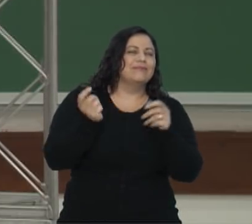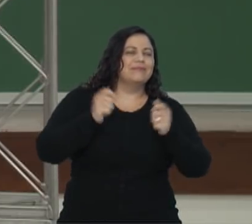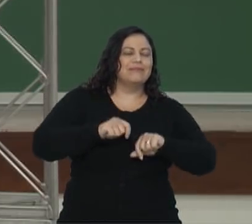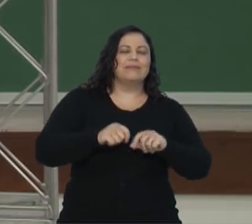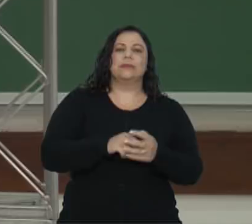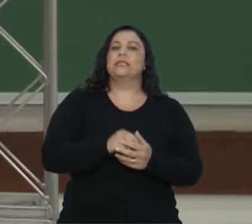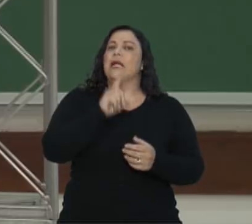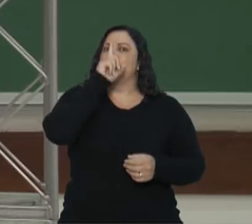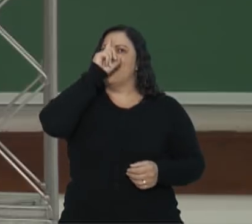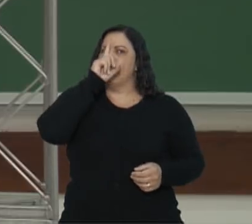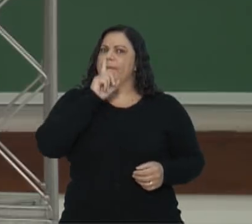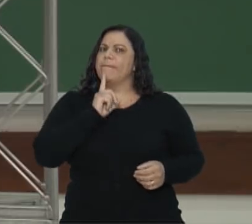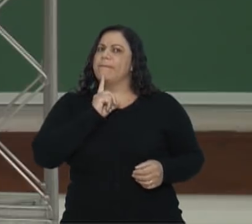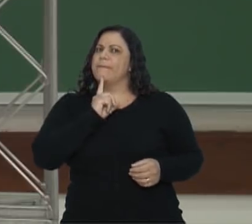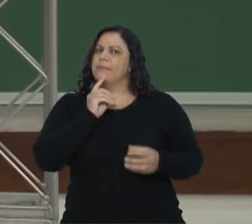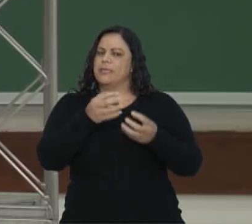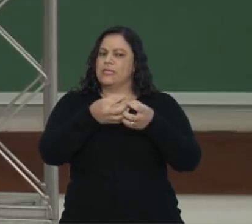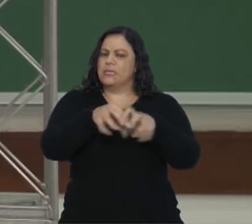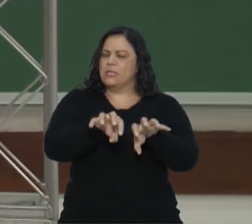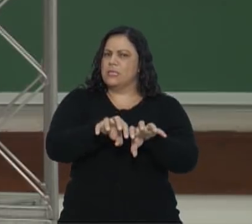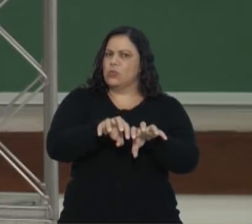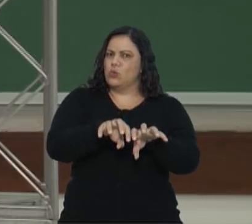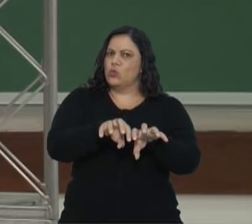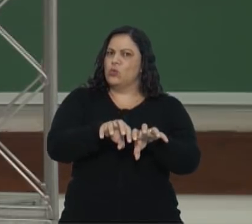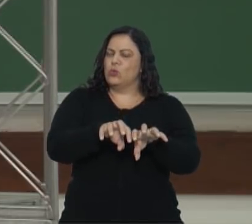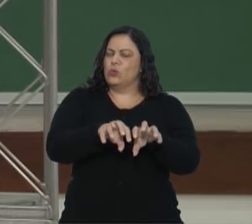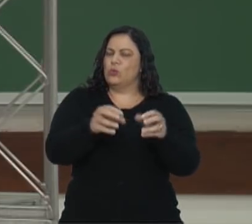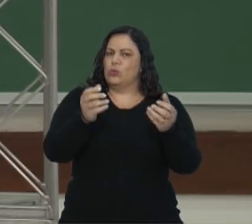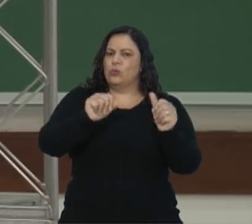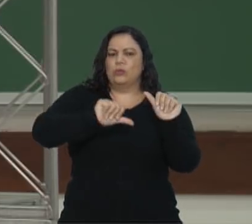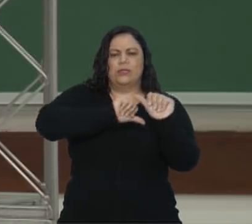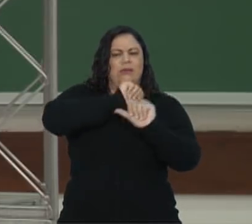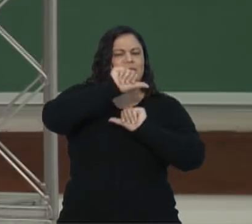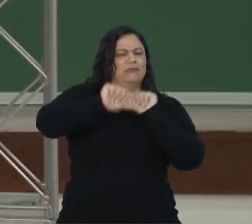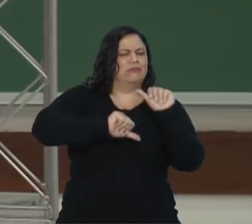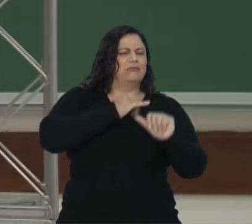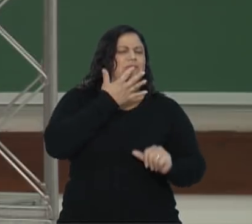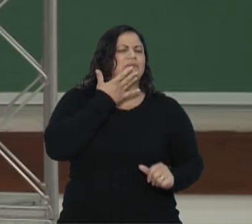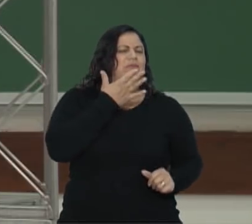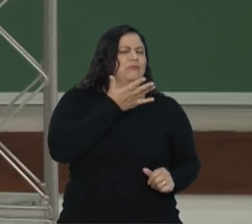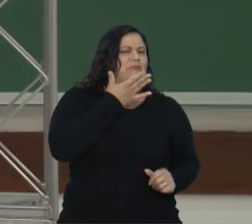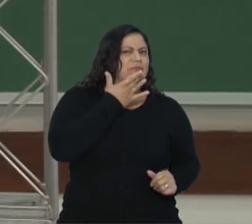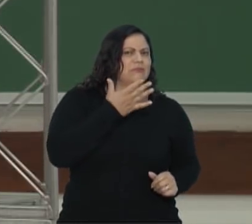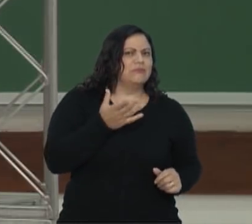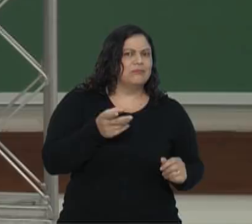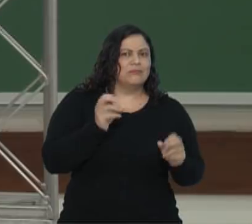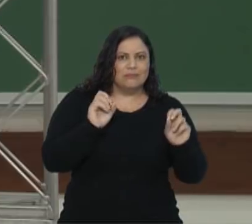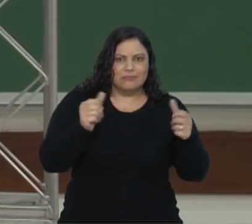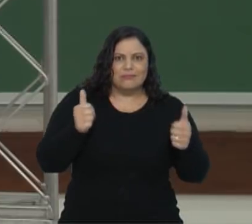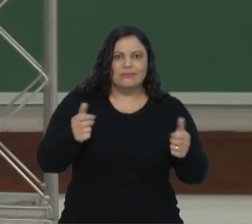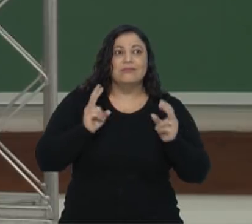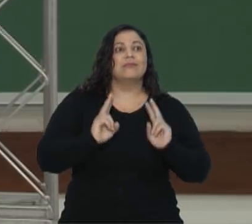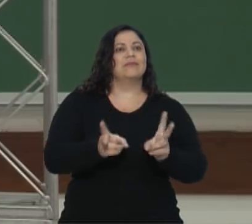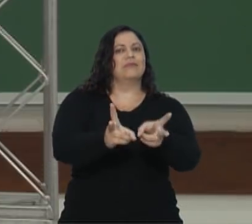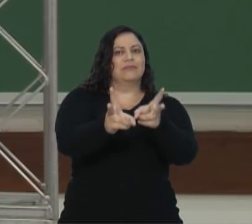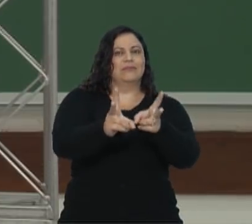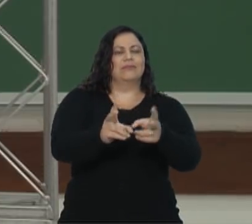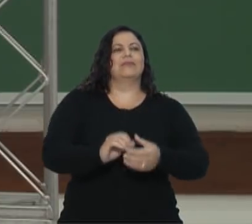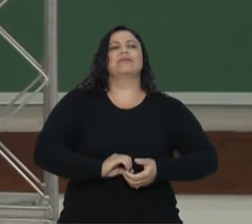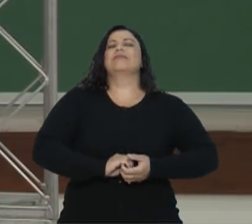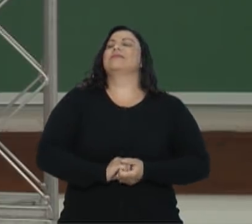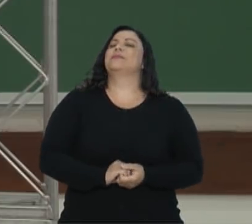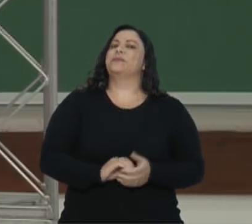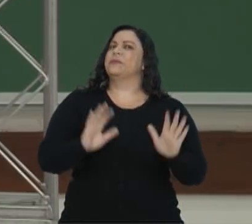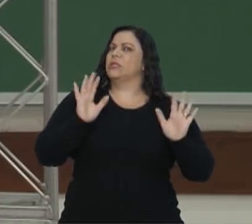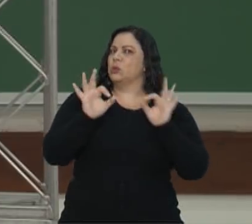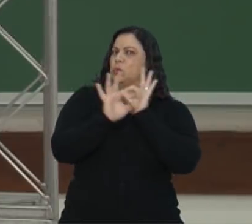amarelinha, percebam que eu tenho uma mudança de coloração também. Então vamos continuar? Bom, já fizemos nosso